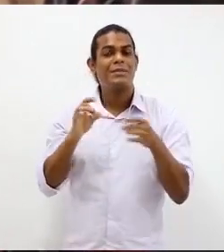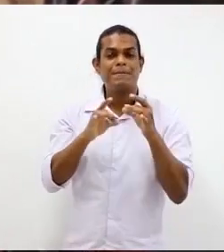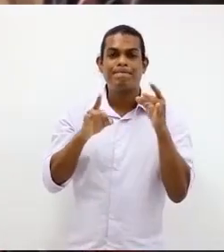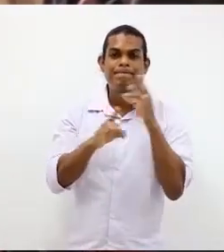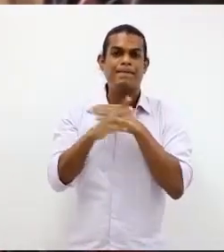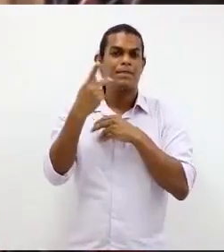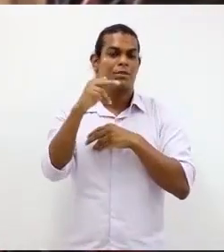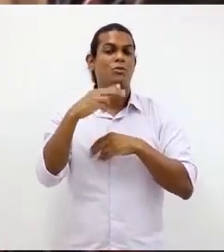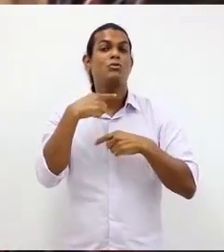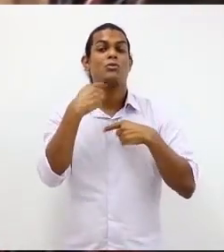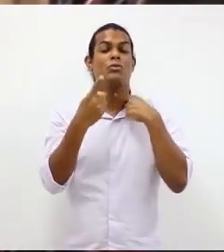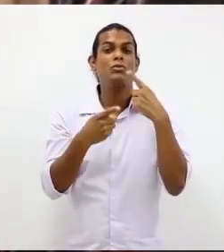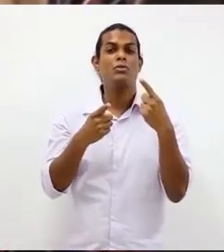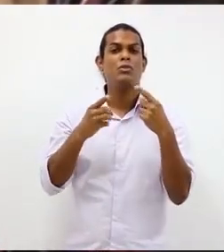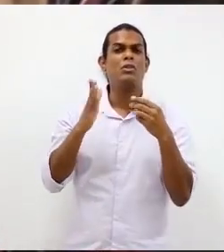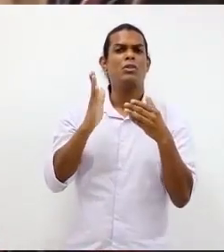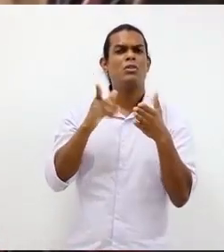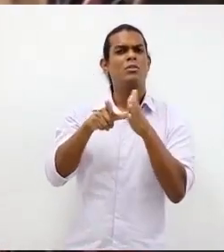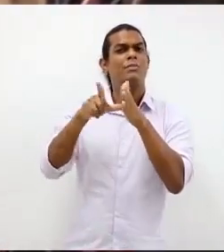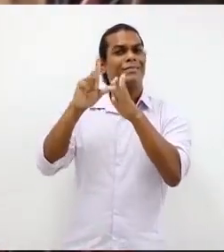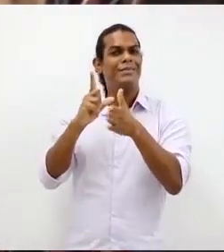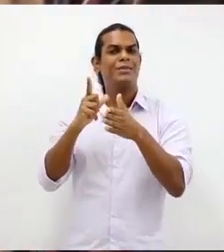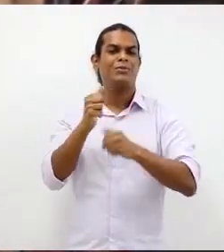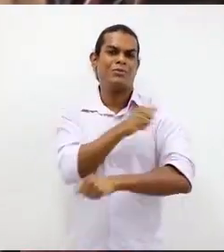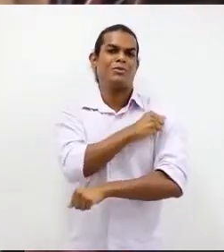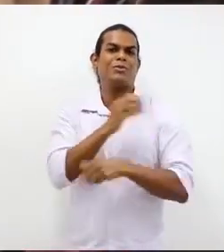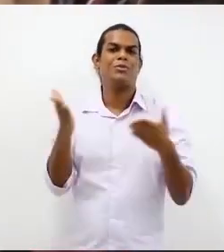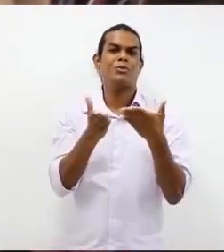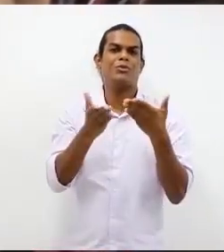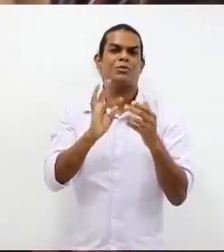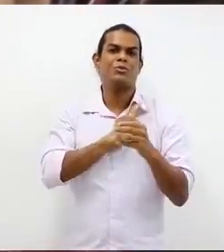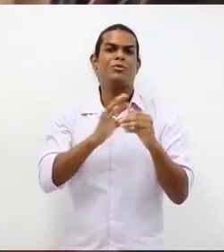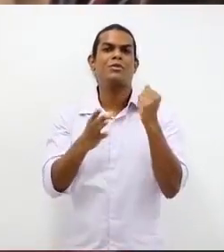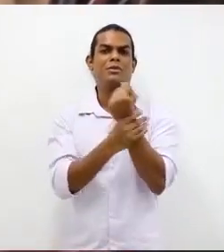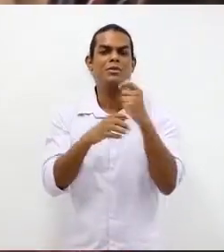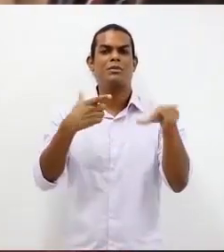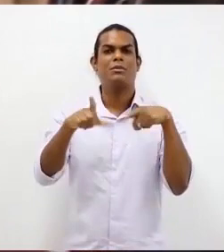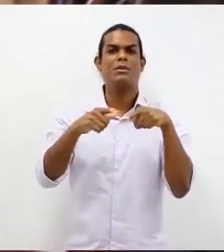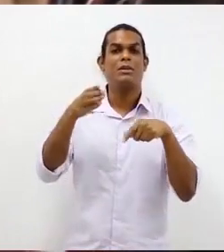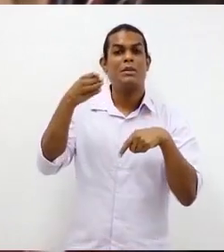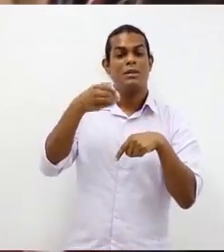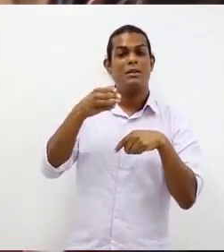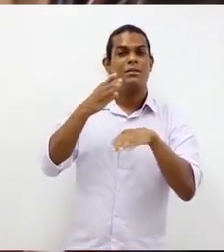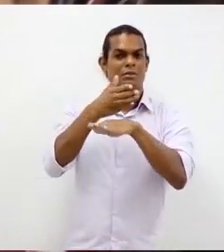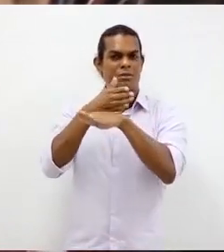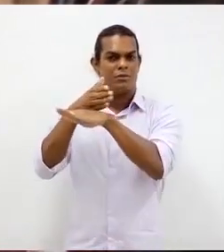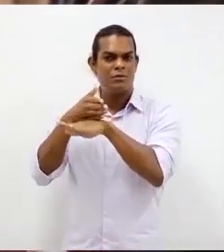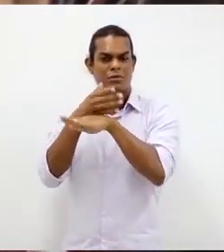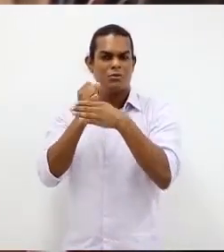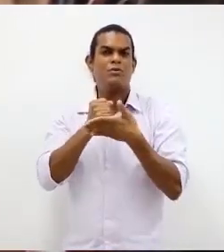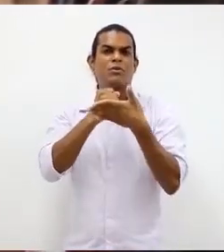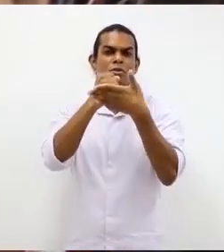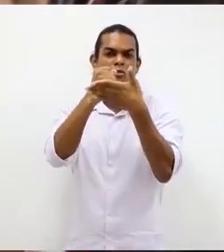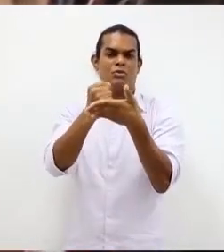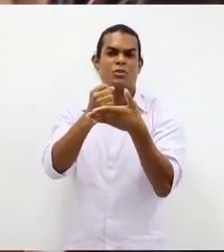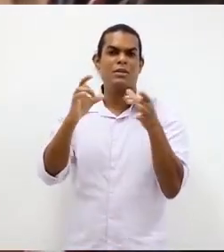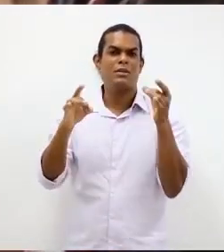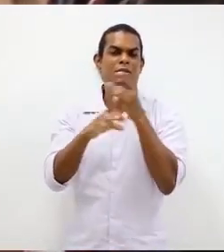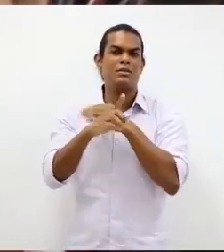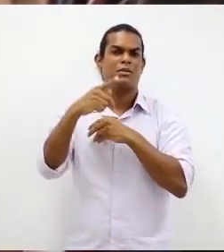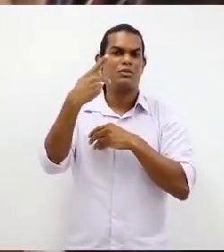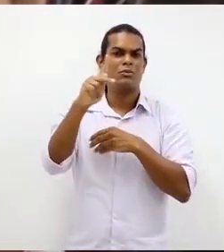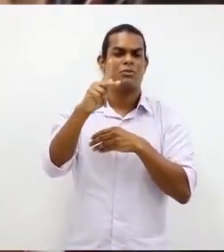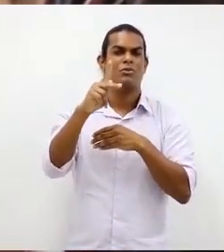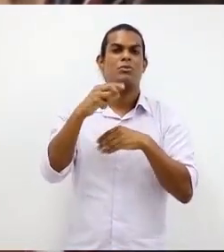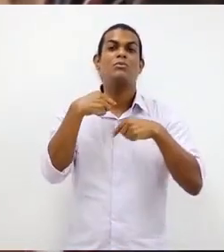dúvida. Fui aluna, hoje sou técnica, mas o aluno existe muita dúvida. Então, com certeza, esse vídeo aula vai tirar muitas dúvidas e também aquela questão,